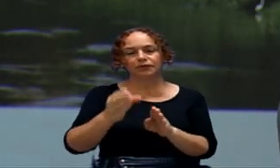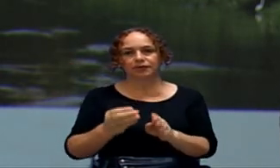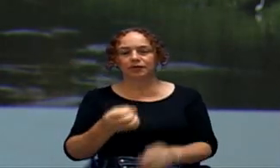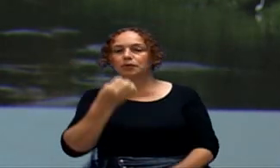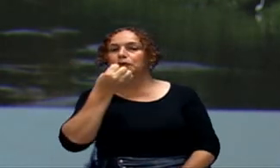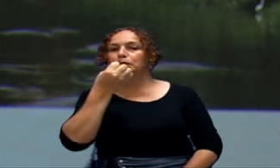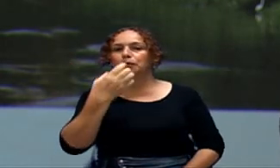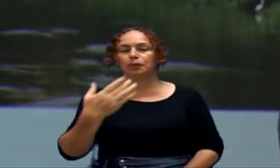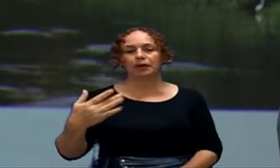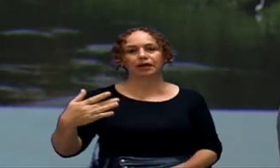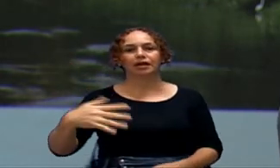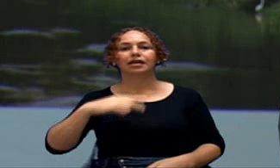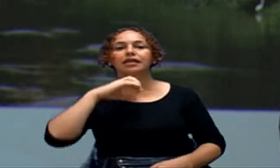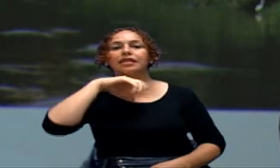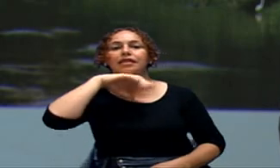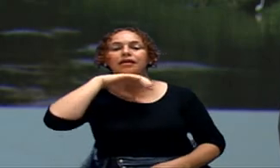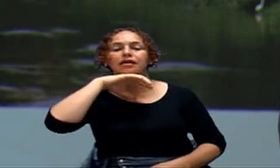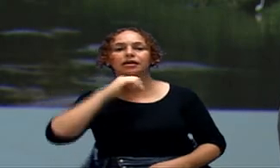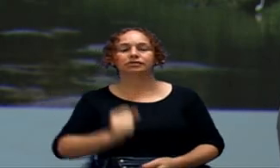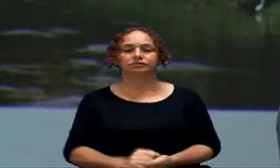Eliane Consorte.